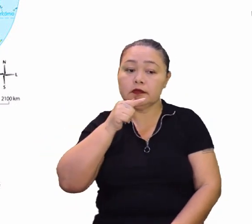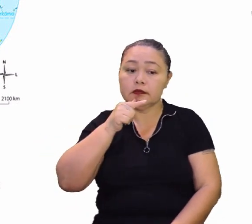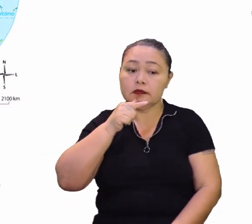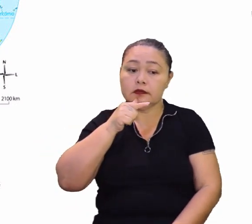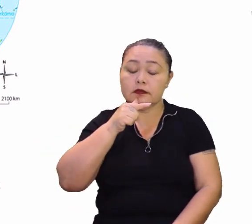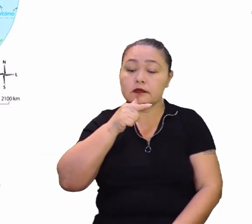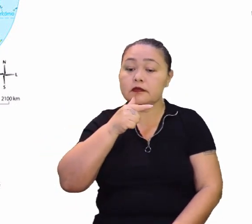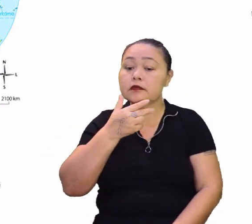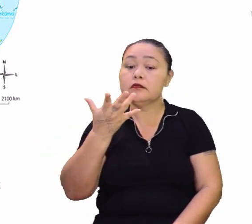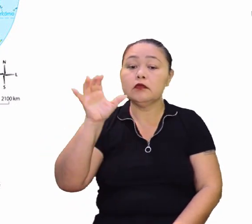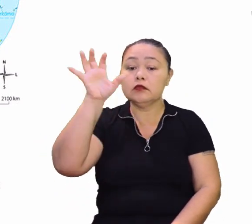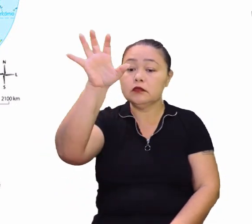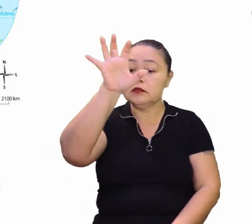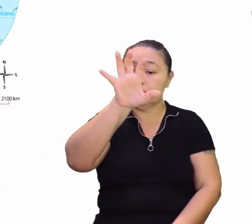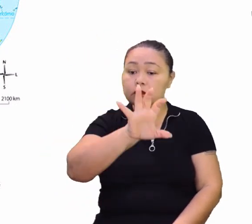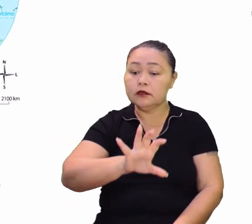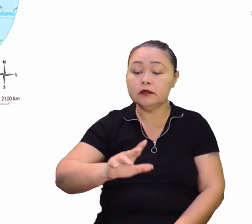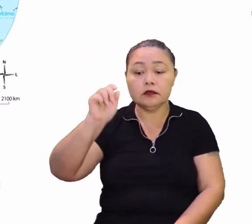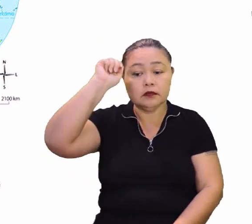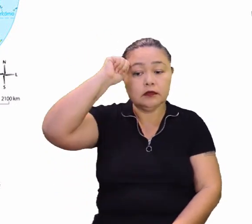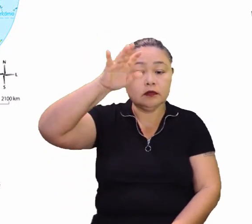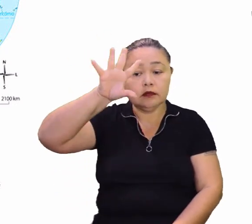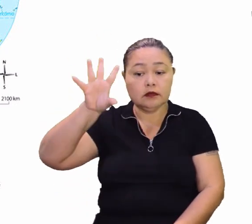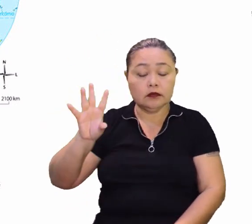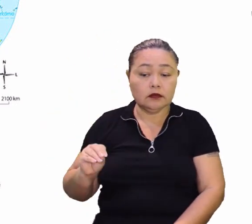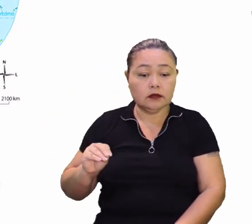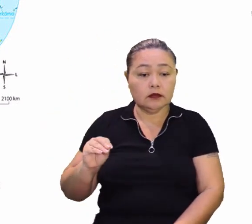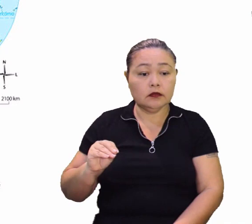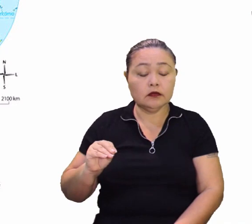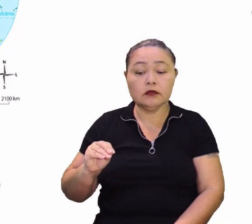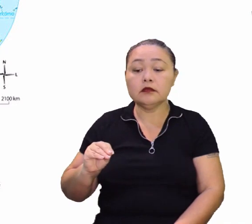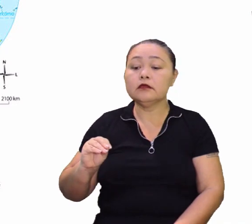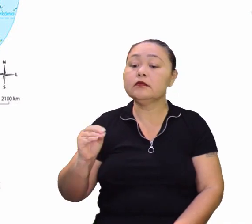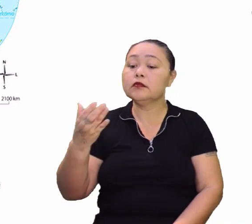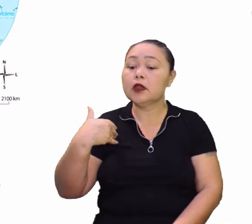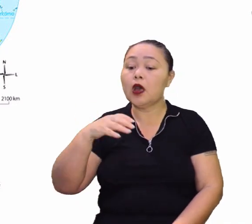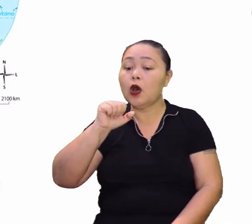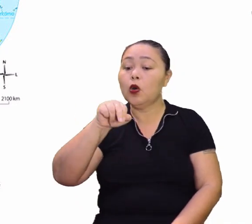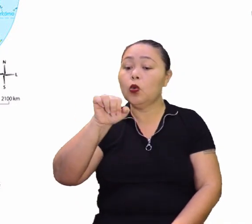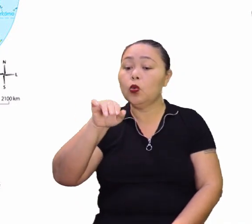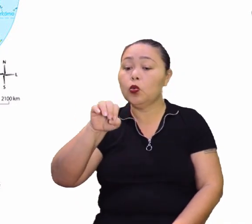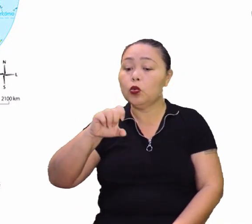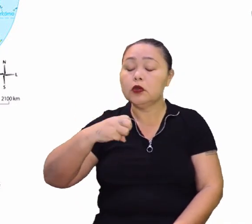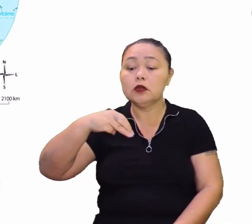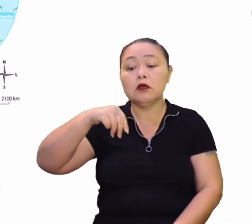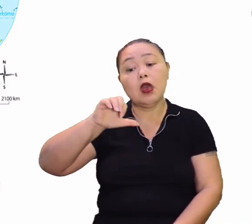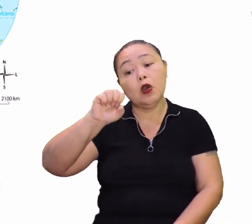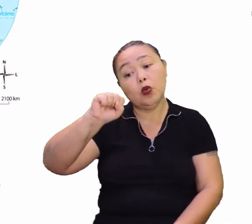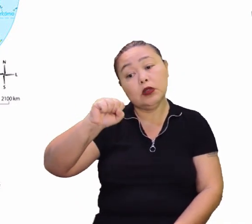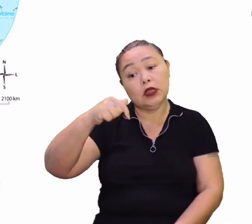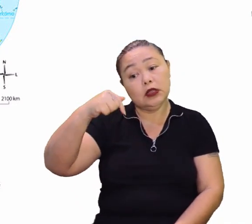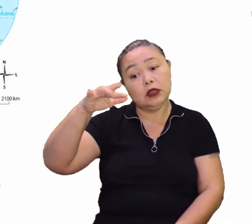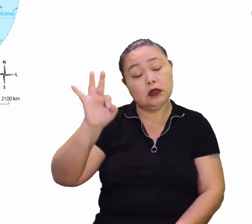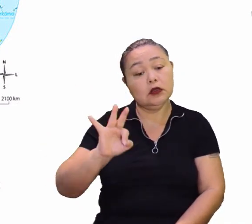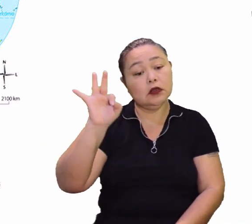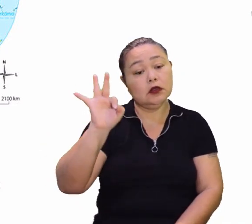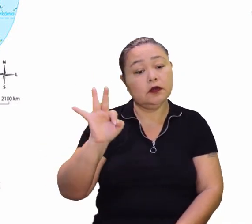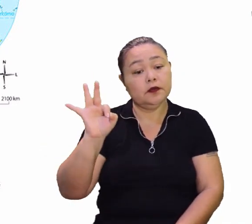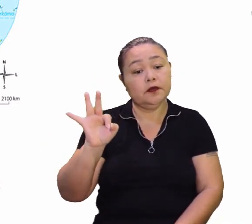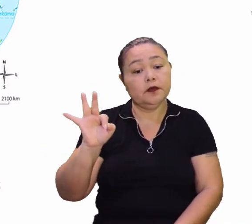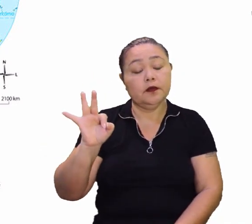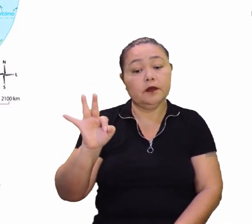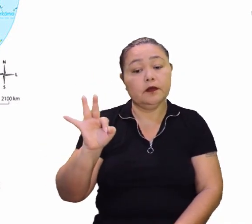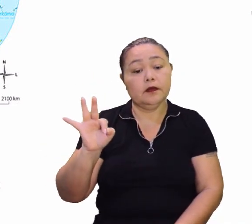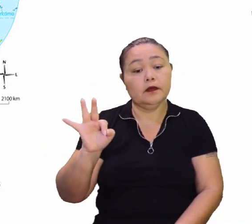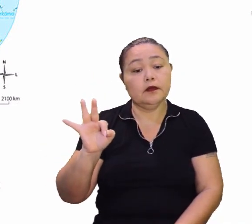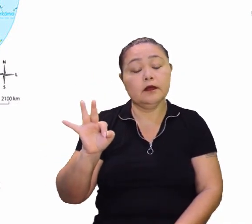por continente. A África e Oriente Médio, 87%, né? Eles vão utilizar dessa